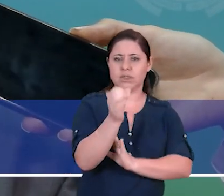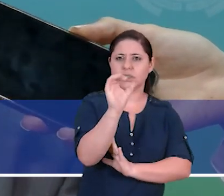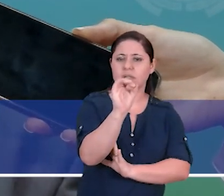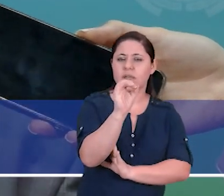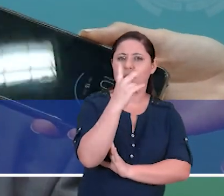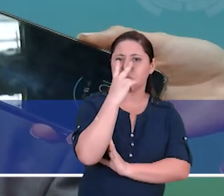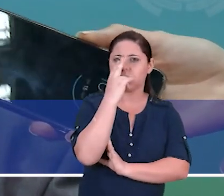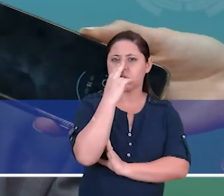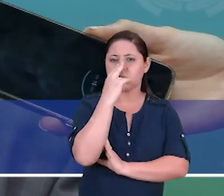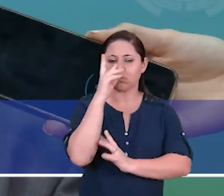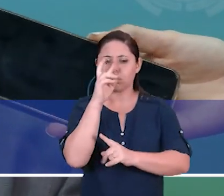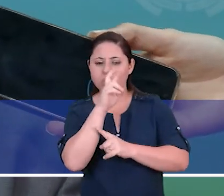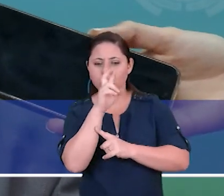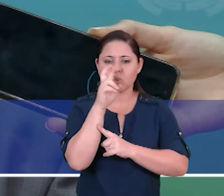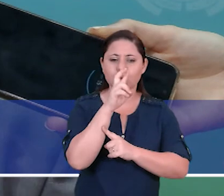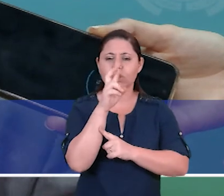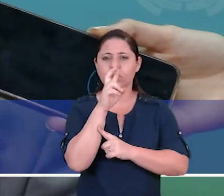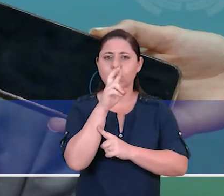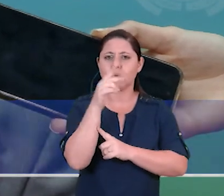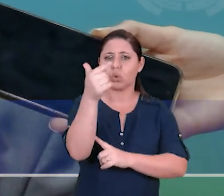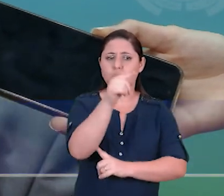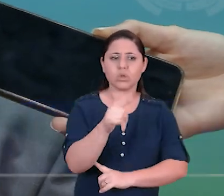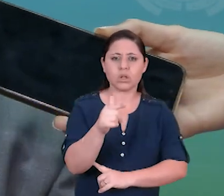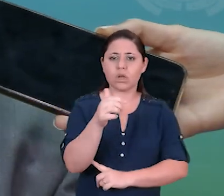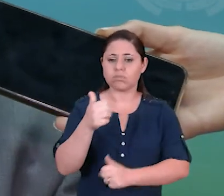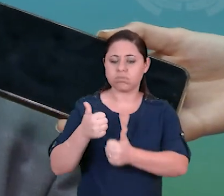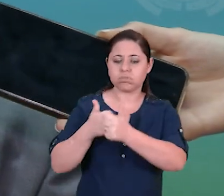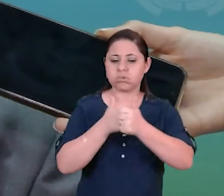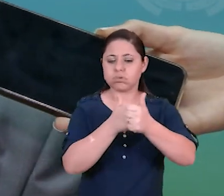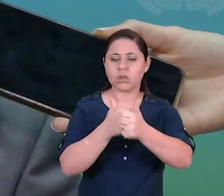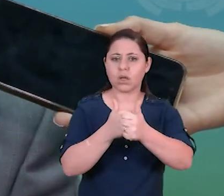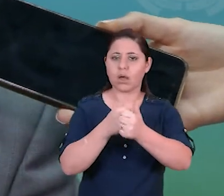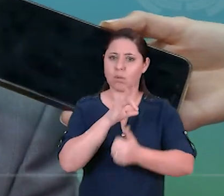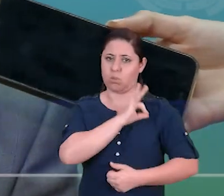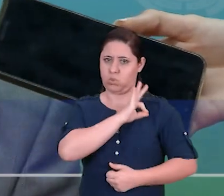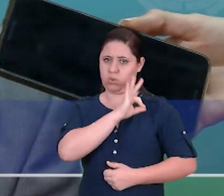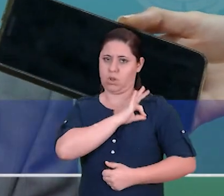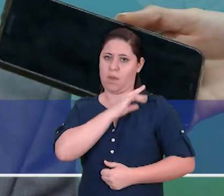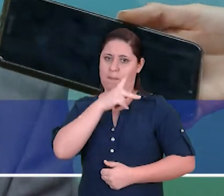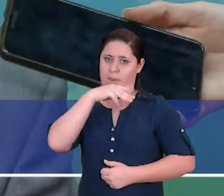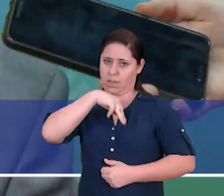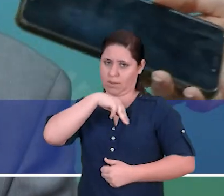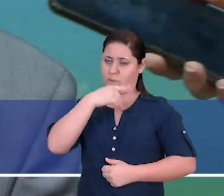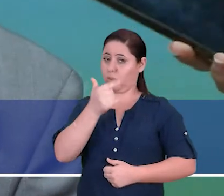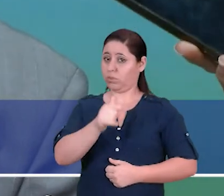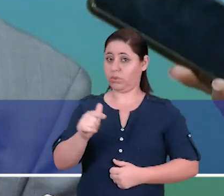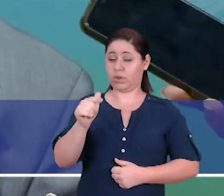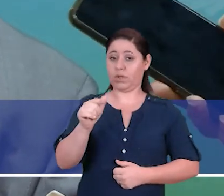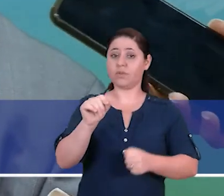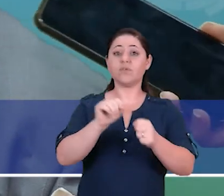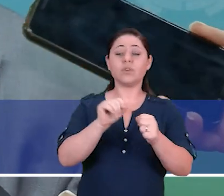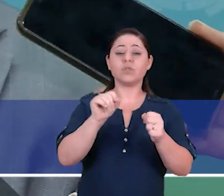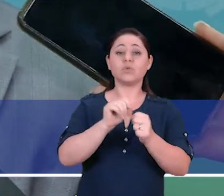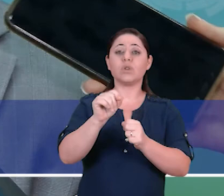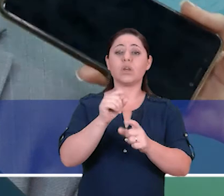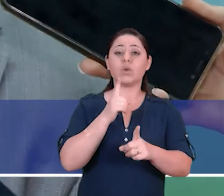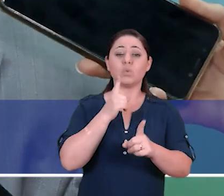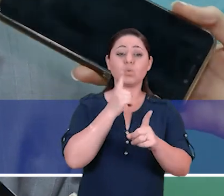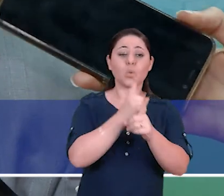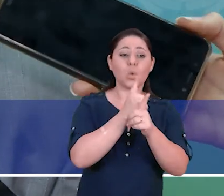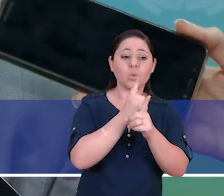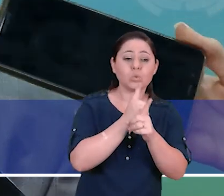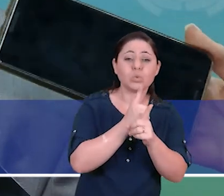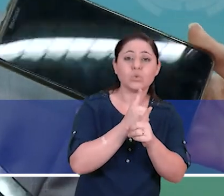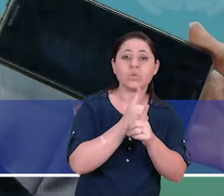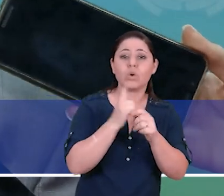escolas semelhantes àquelas monitoradas que não têm um acompanhamento da Polícia Militar, para que faça